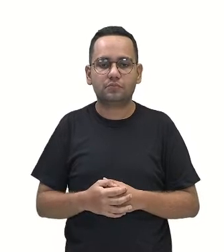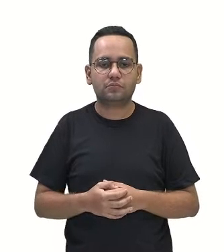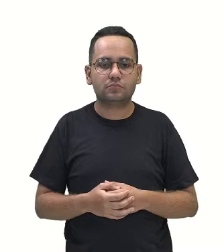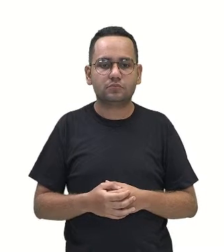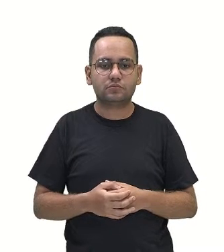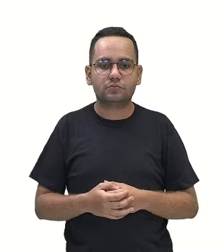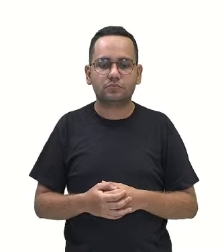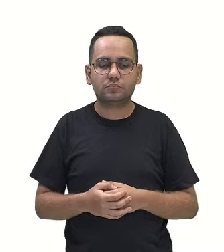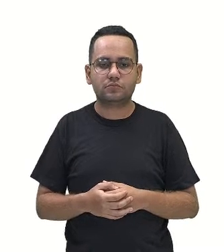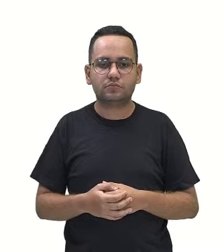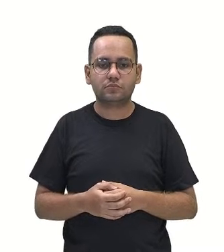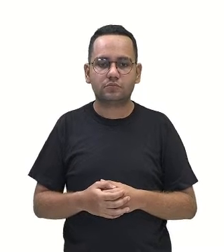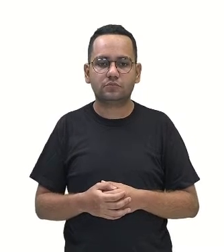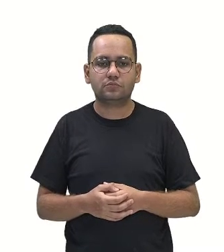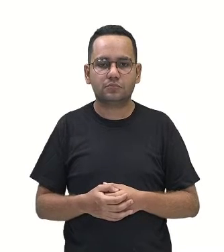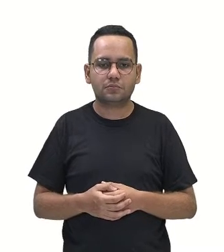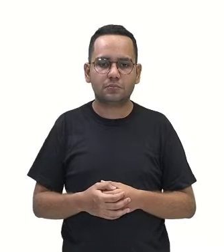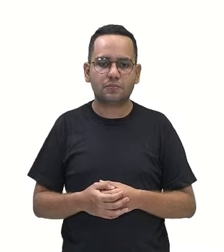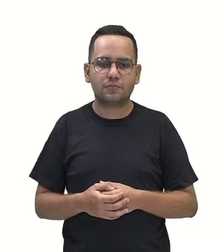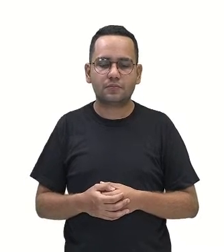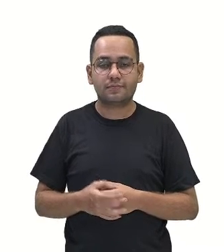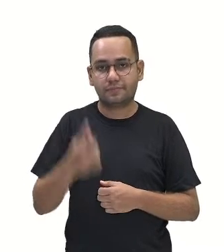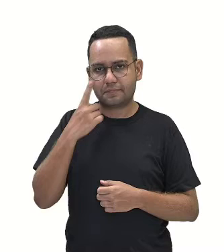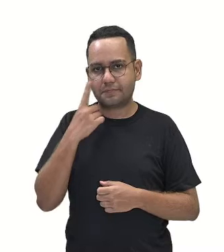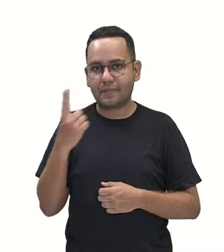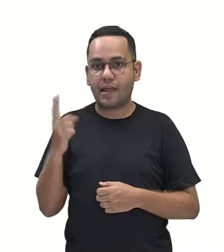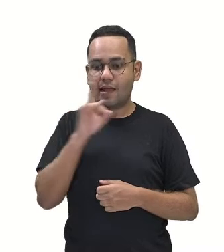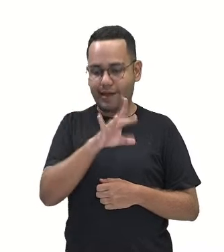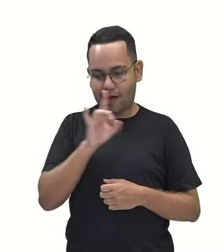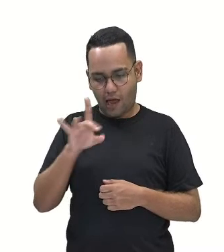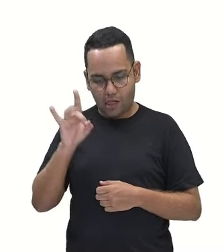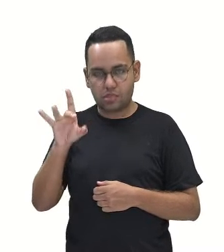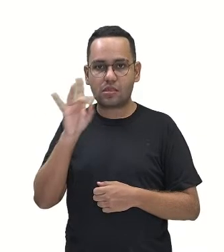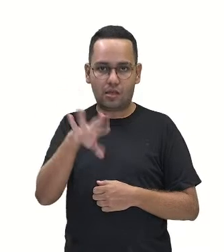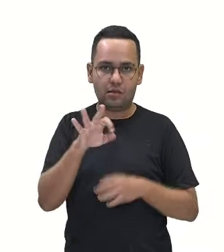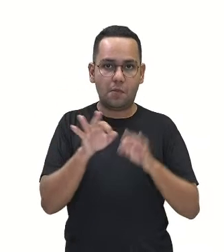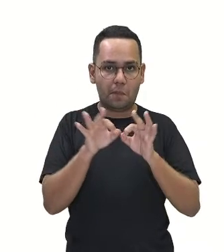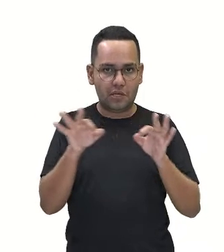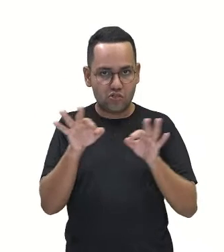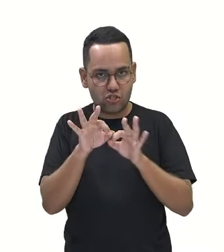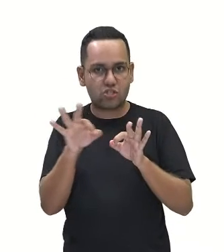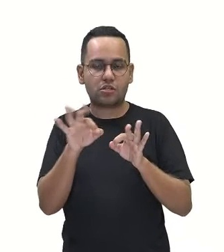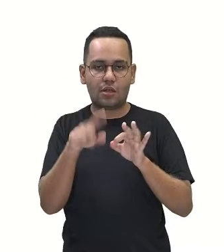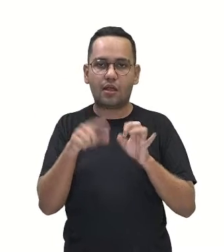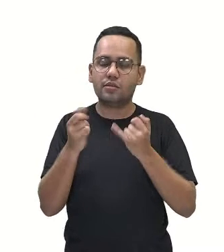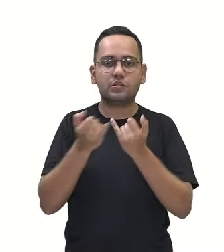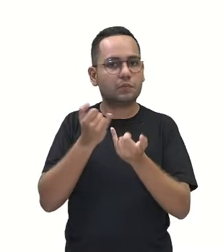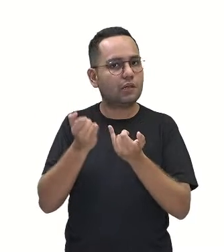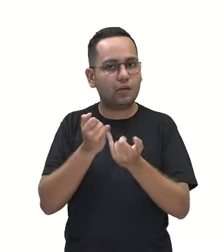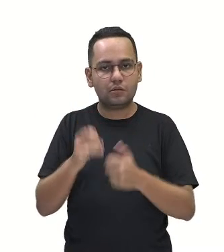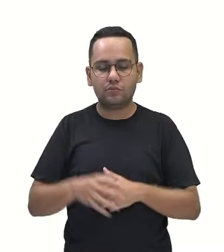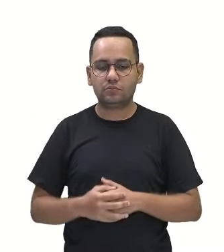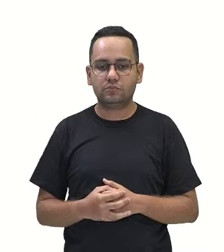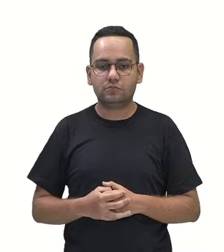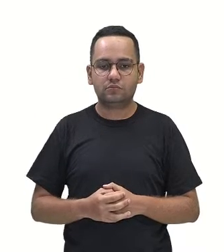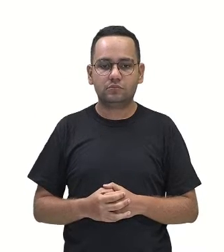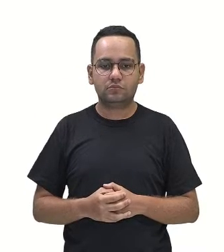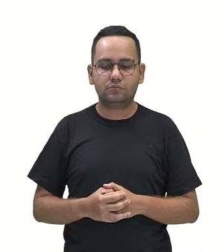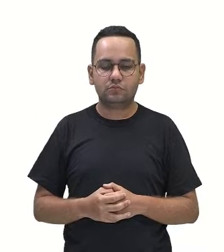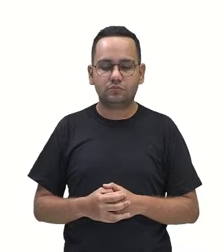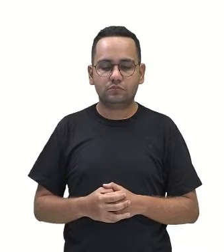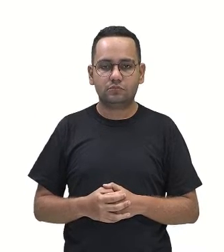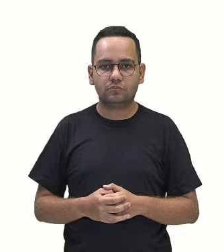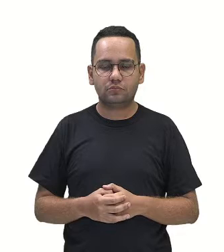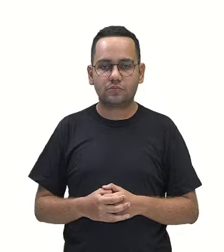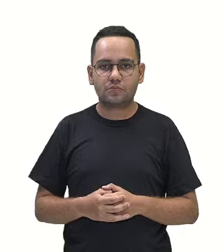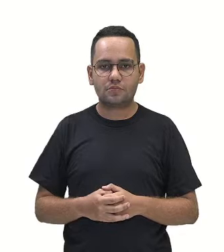possui suas medidas aqui, cada lado aqui possui a mesma medida. E, por sua